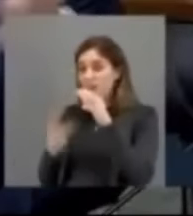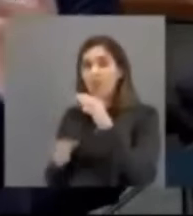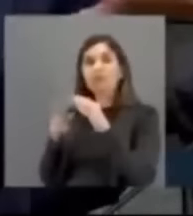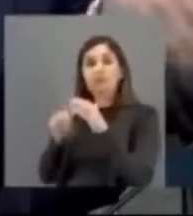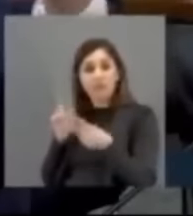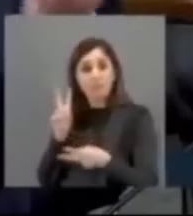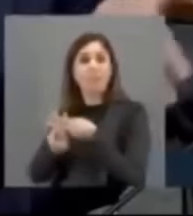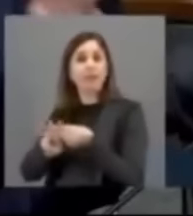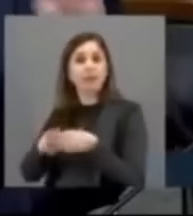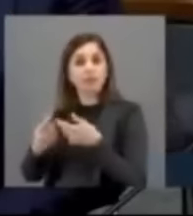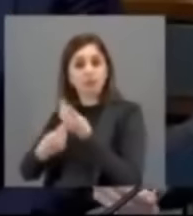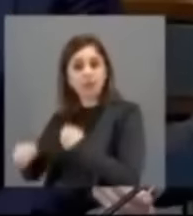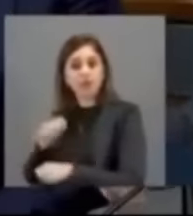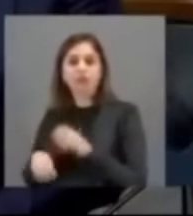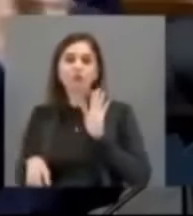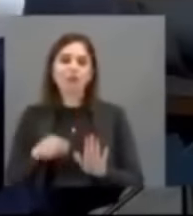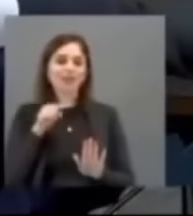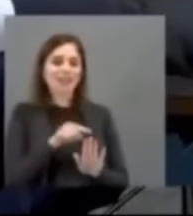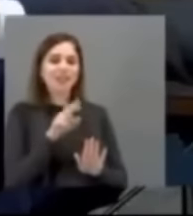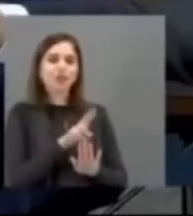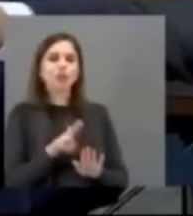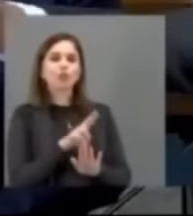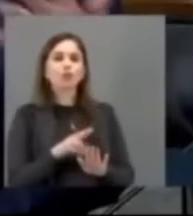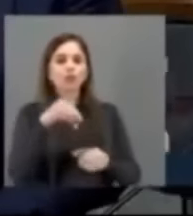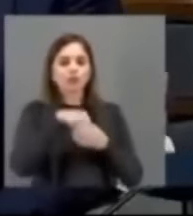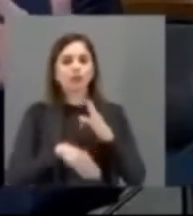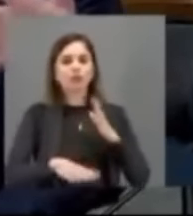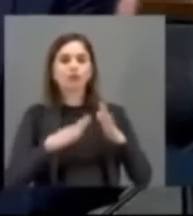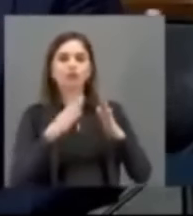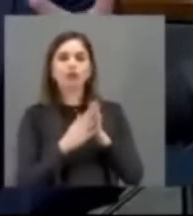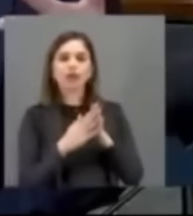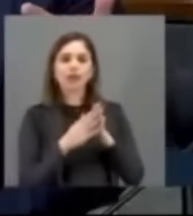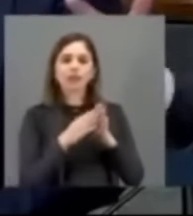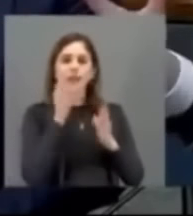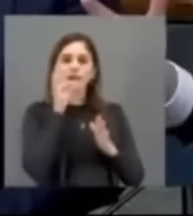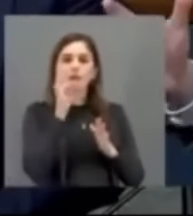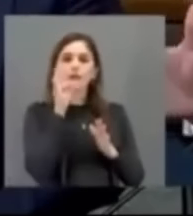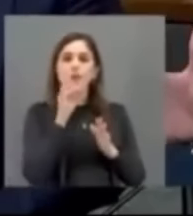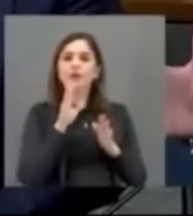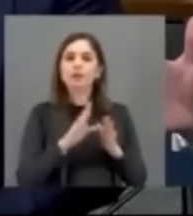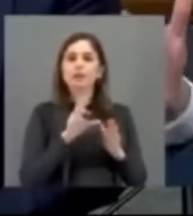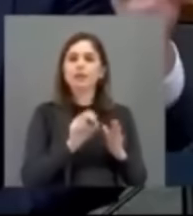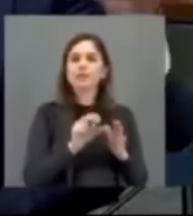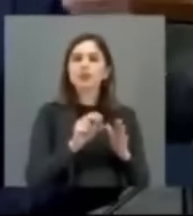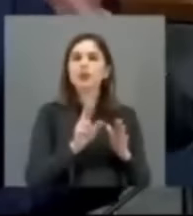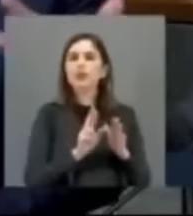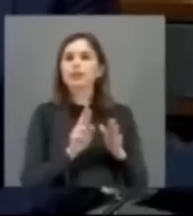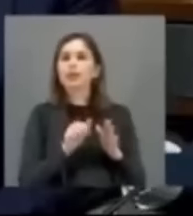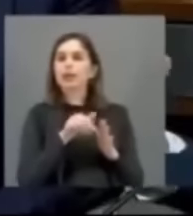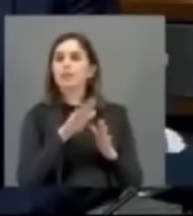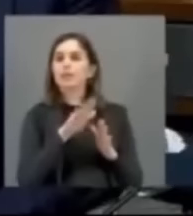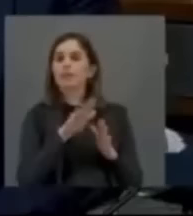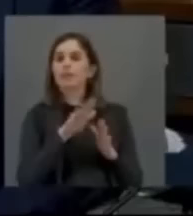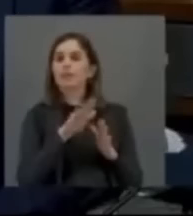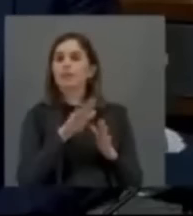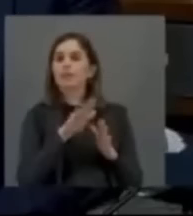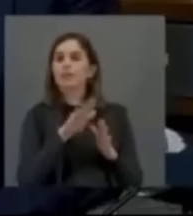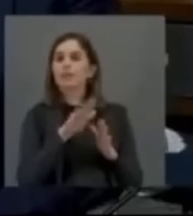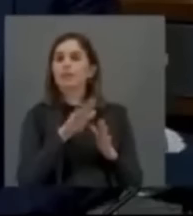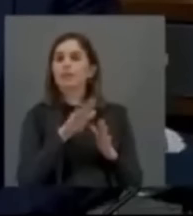empírico mano não é Ah mas você acha disso porque você acha disso porque você é de esquerda não tem nada a ver a minha